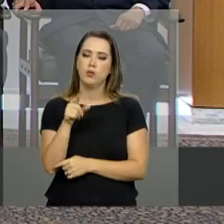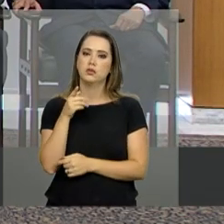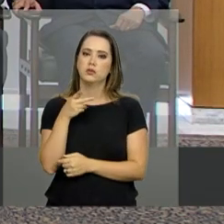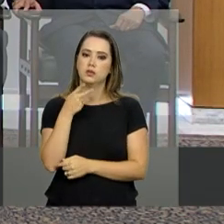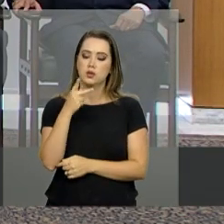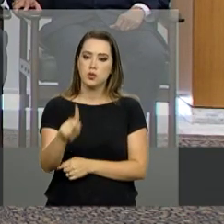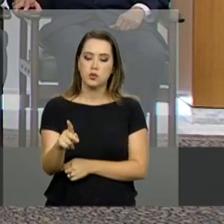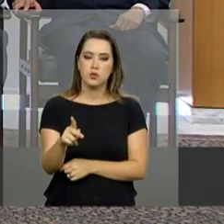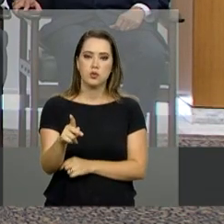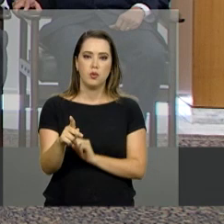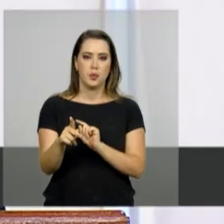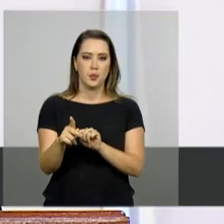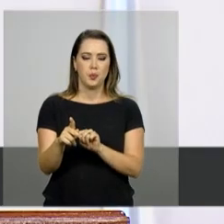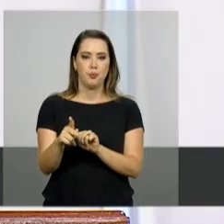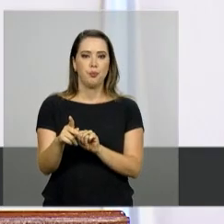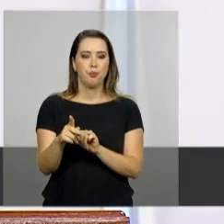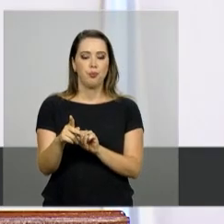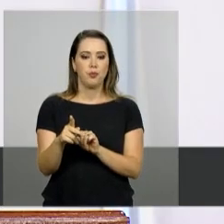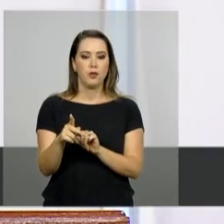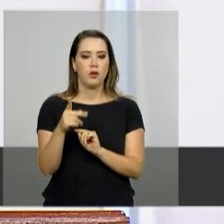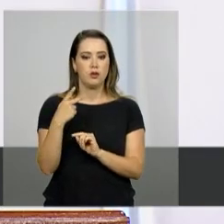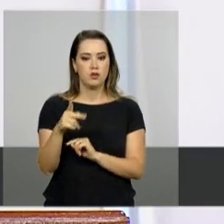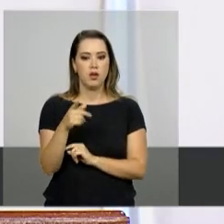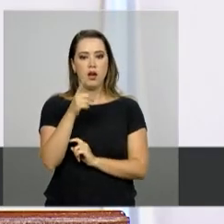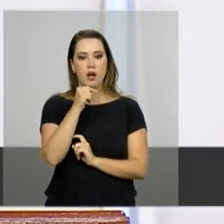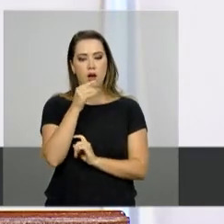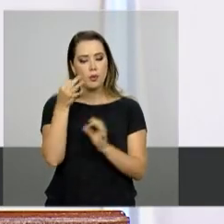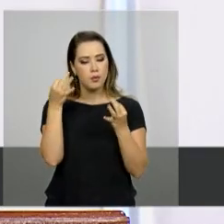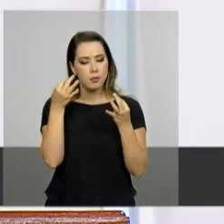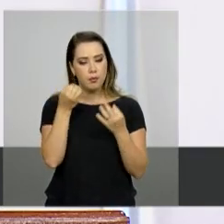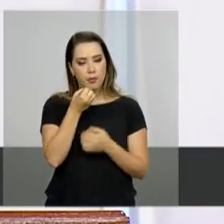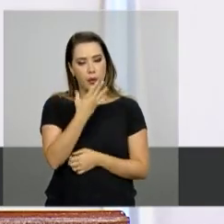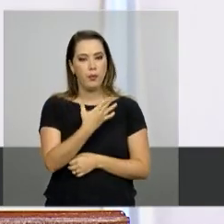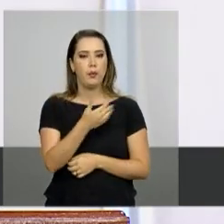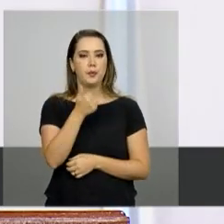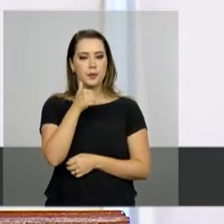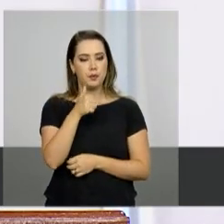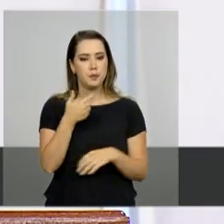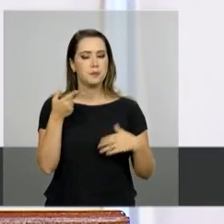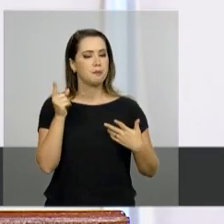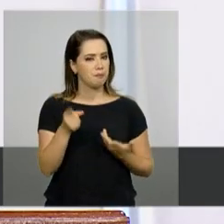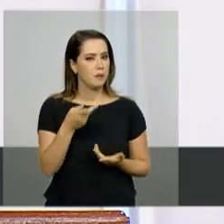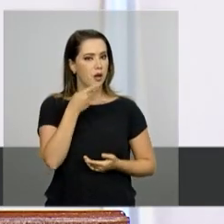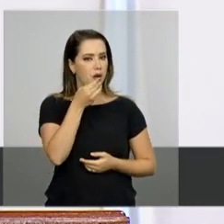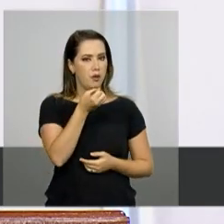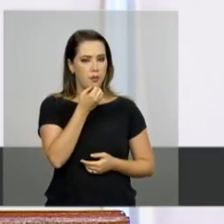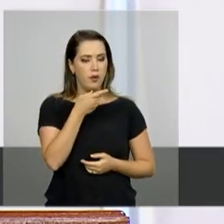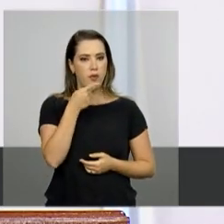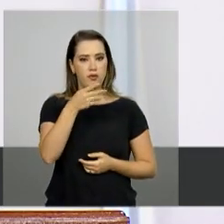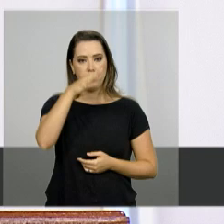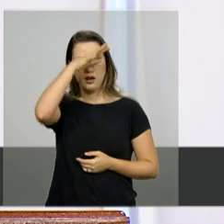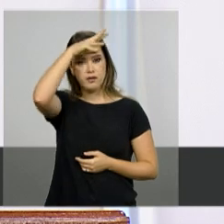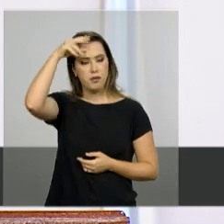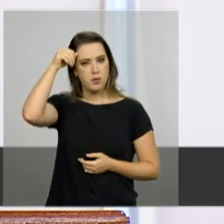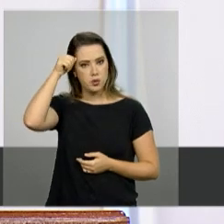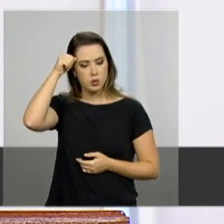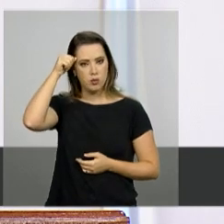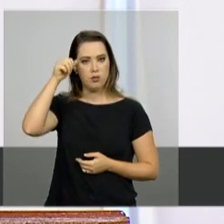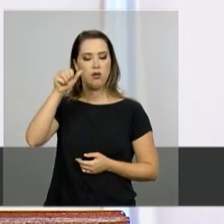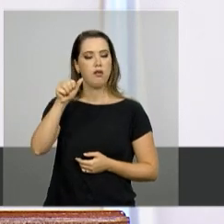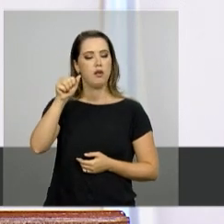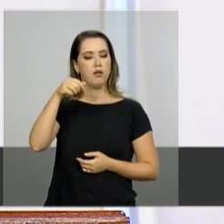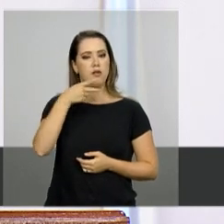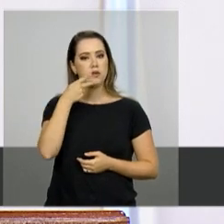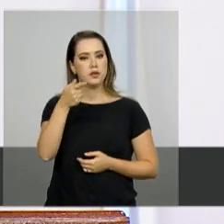na sua expressão portanto água de qualidade interessante quando se fala na amazônia repito aqui as palavras